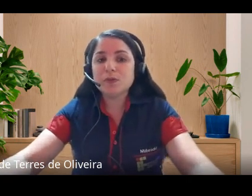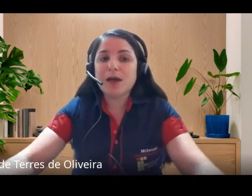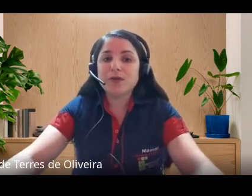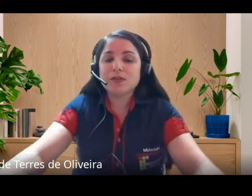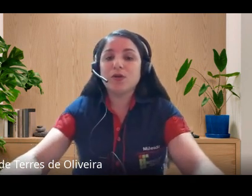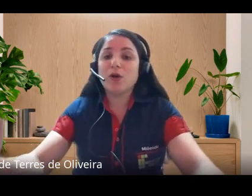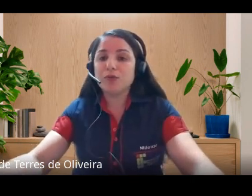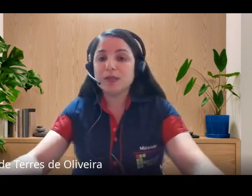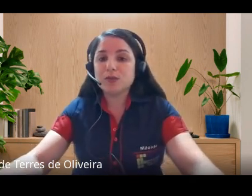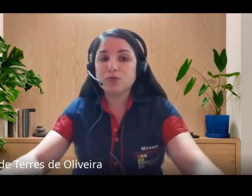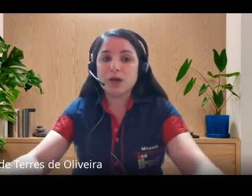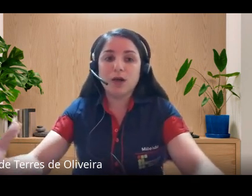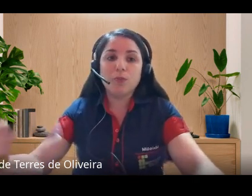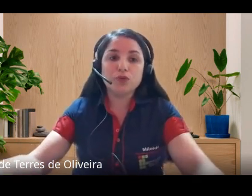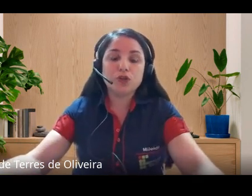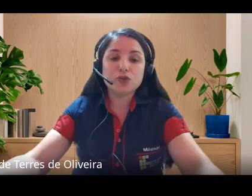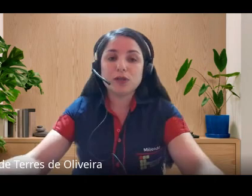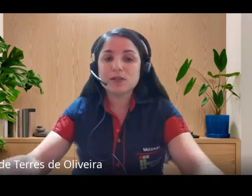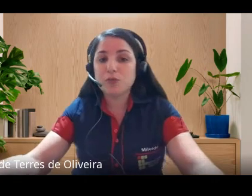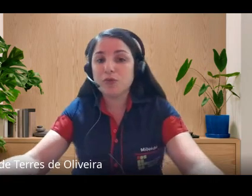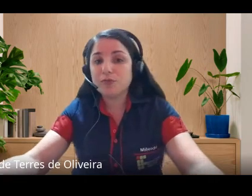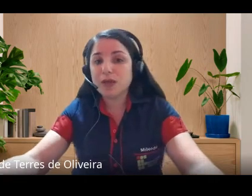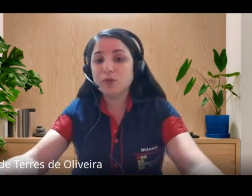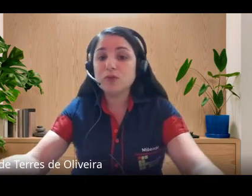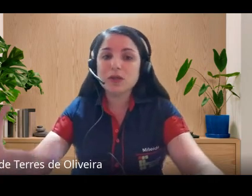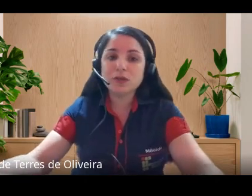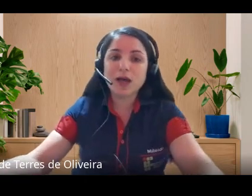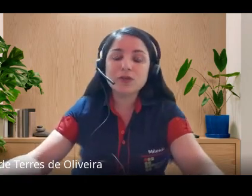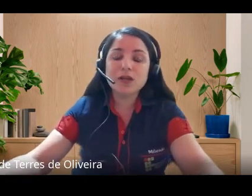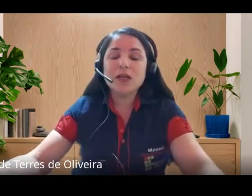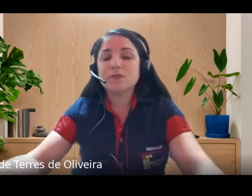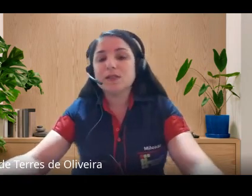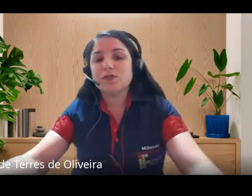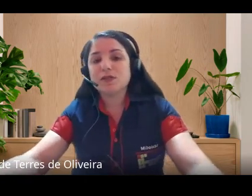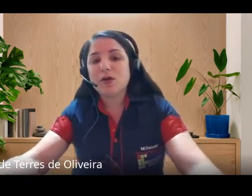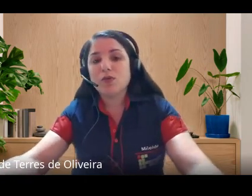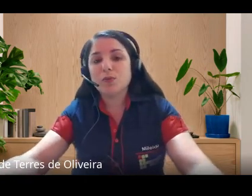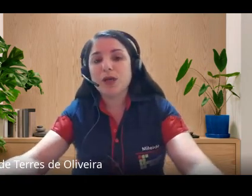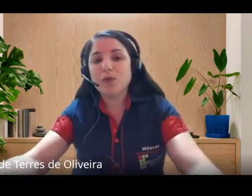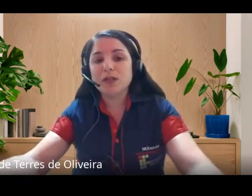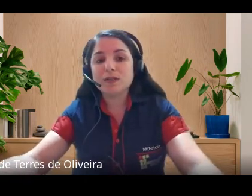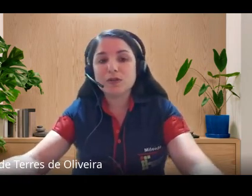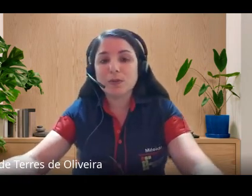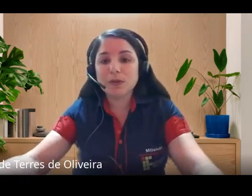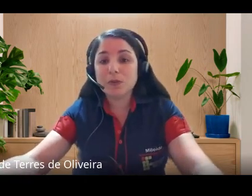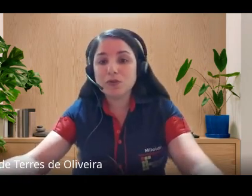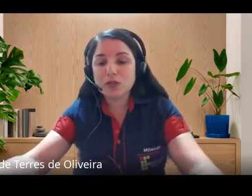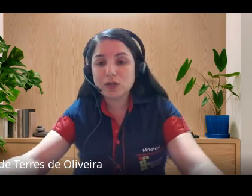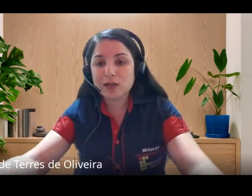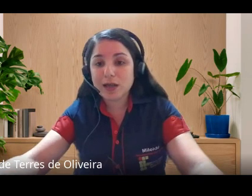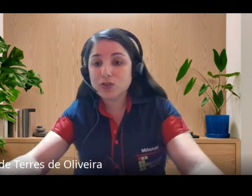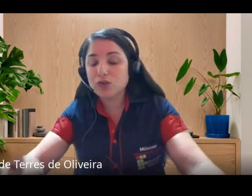parâmetros primários, né? A configuração de mão, o ponto de articulação, o movimento, e os secundários, expressão facial, corporal, orientação da palma da